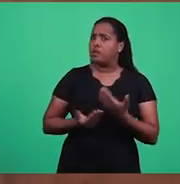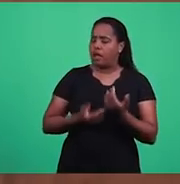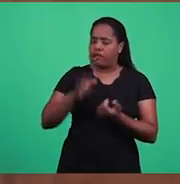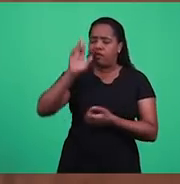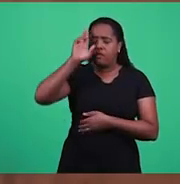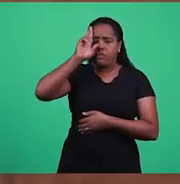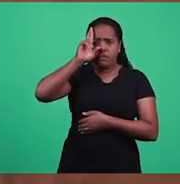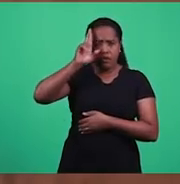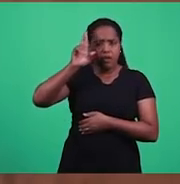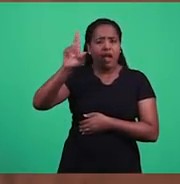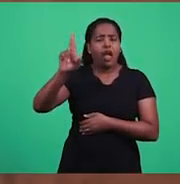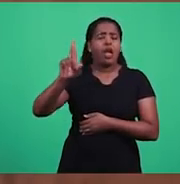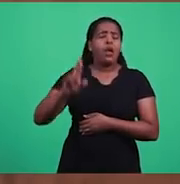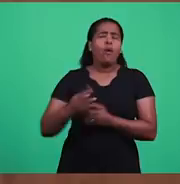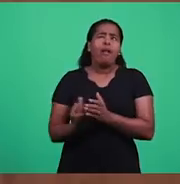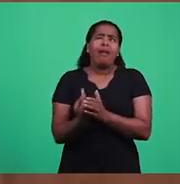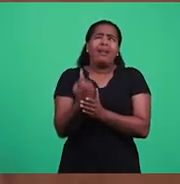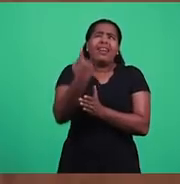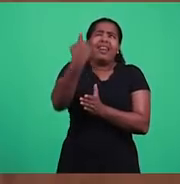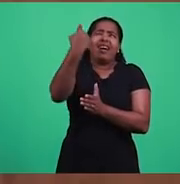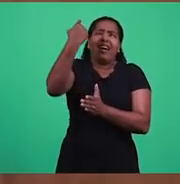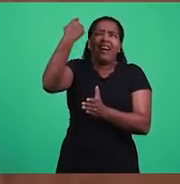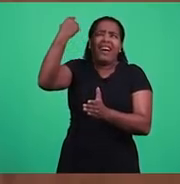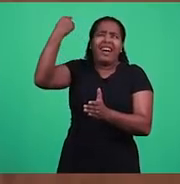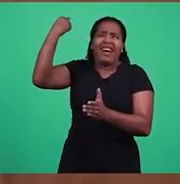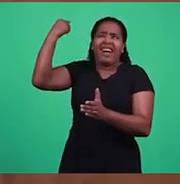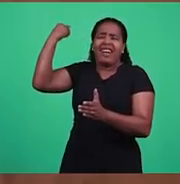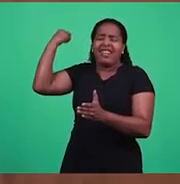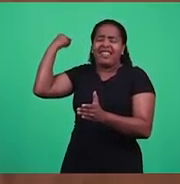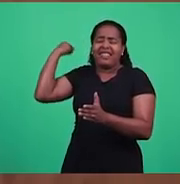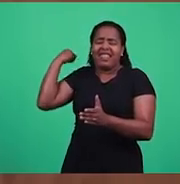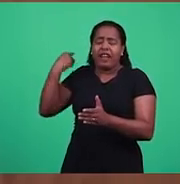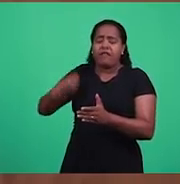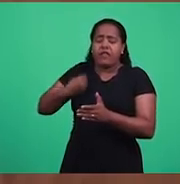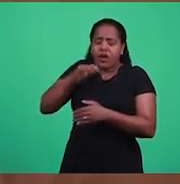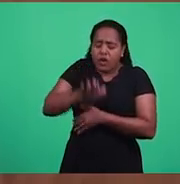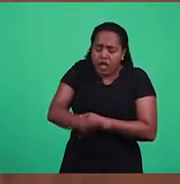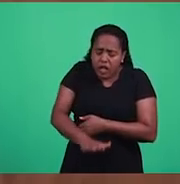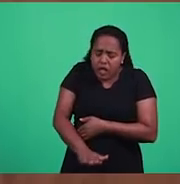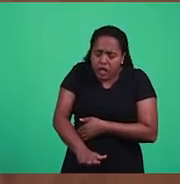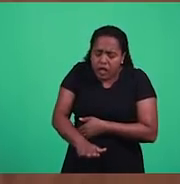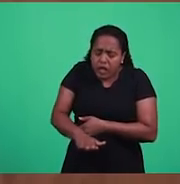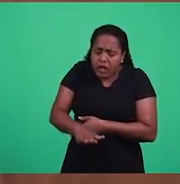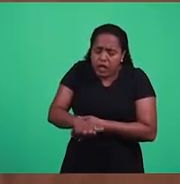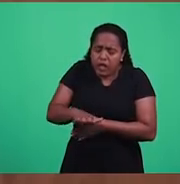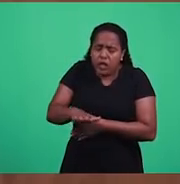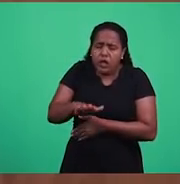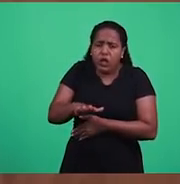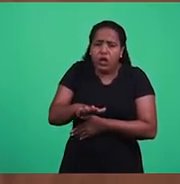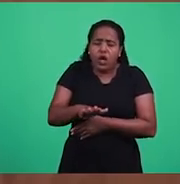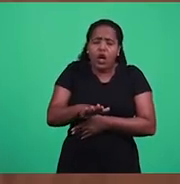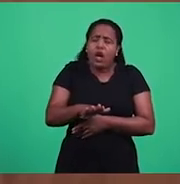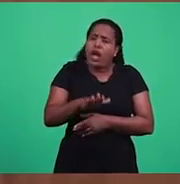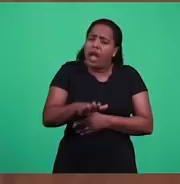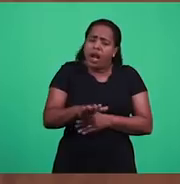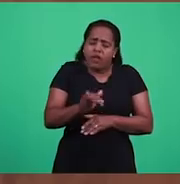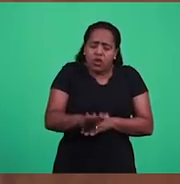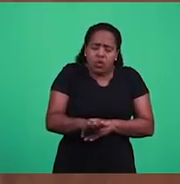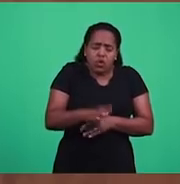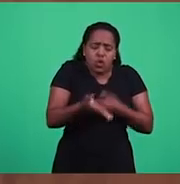ela viveu há muito tempo atrás e quando ela era criancinha, ela foi criada por seu primo